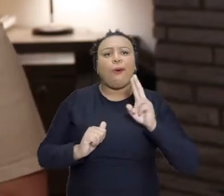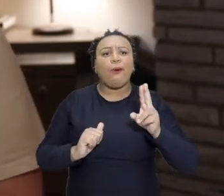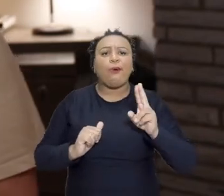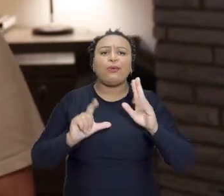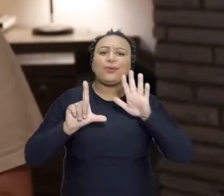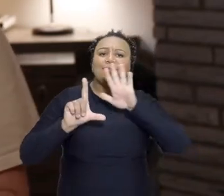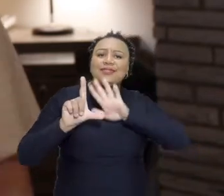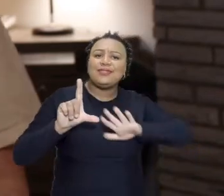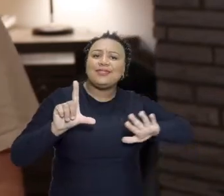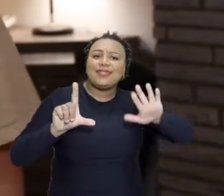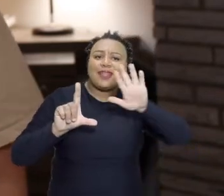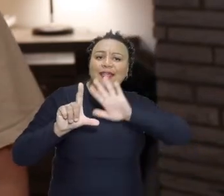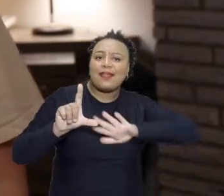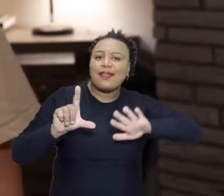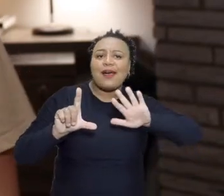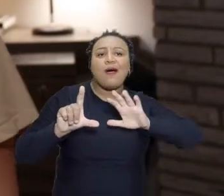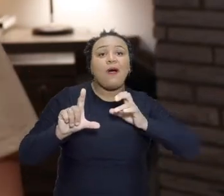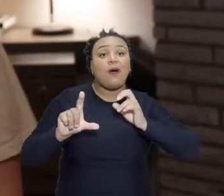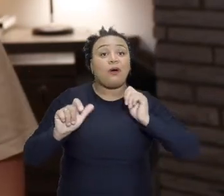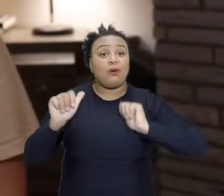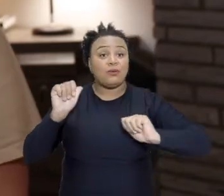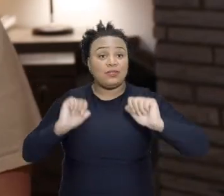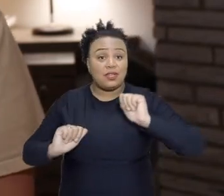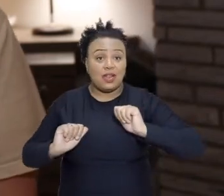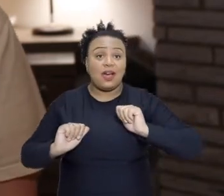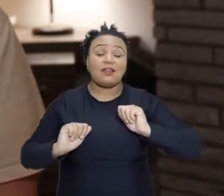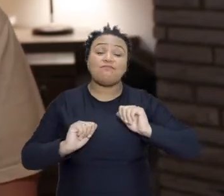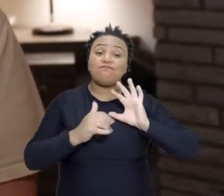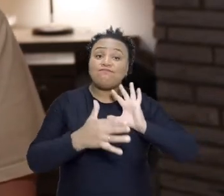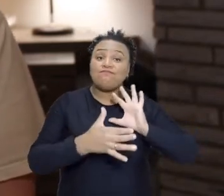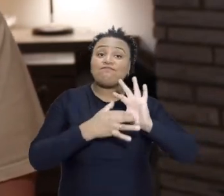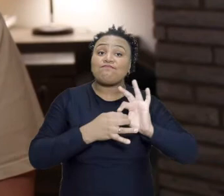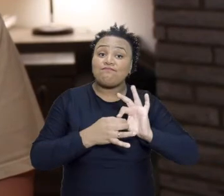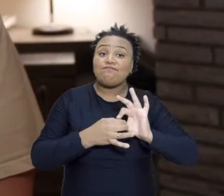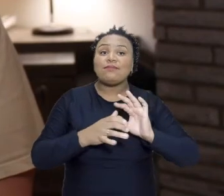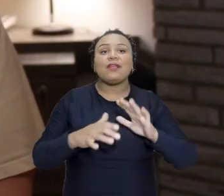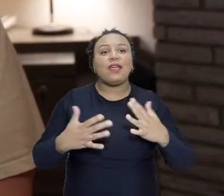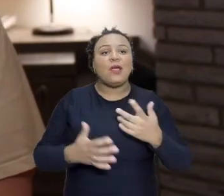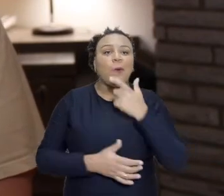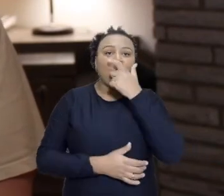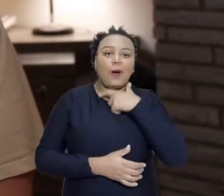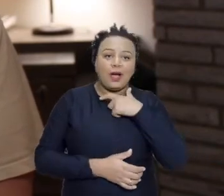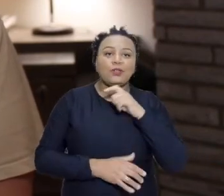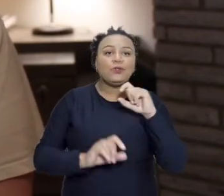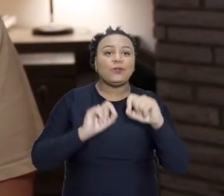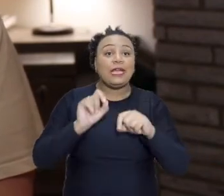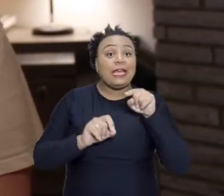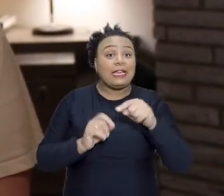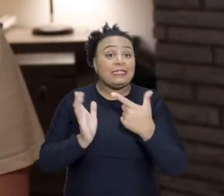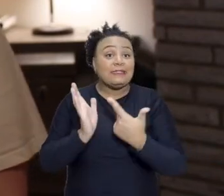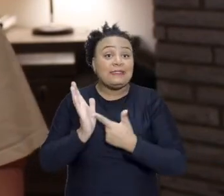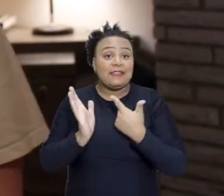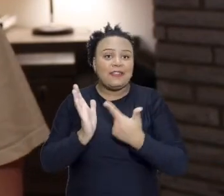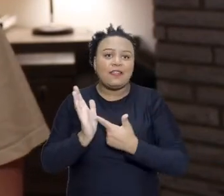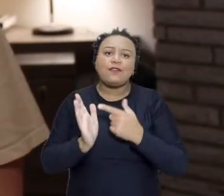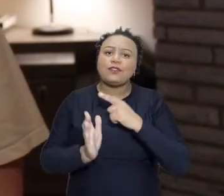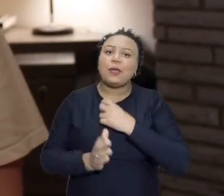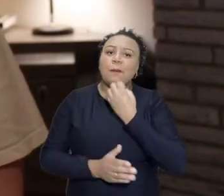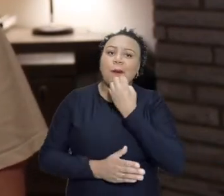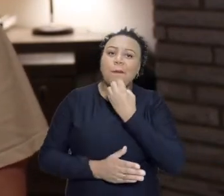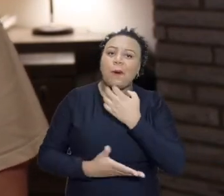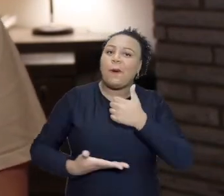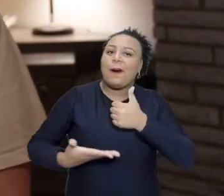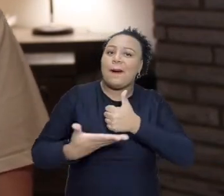cenografia, com atores em si. Então eu acho que esse livro ele traz uma boa base para